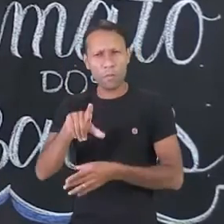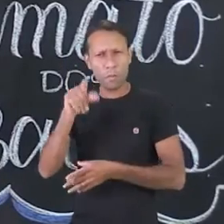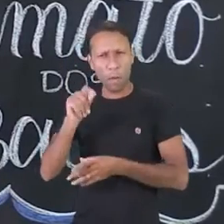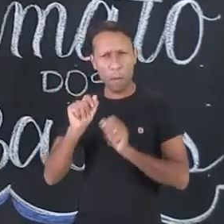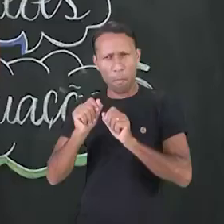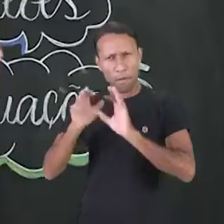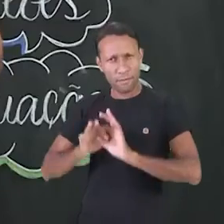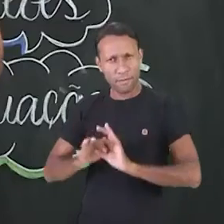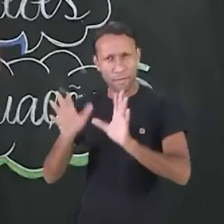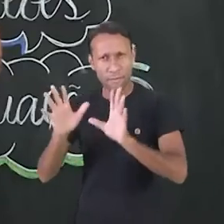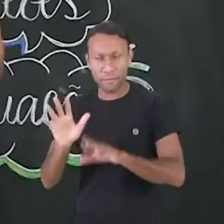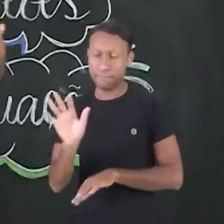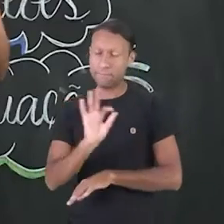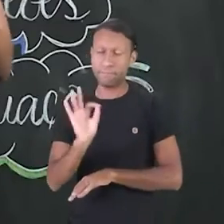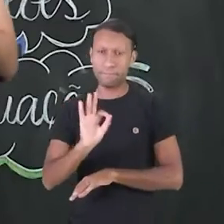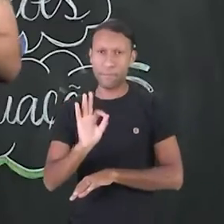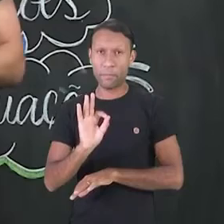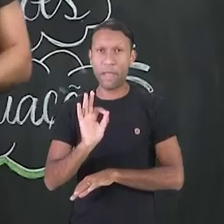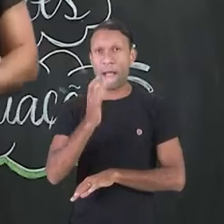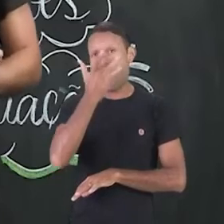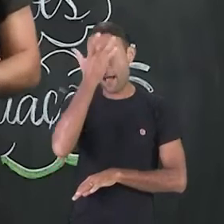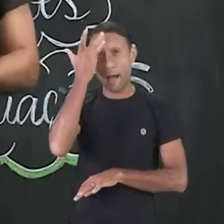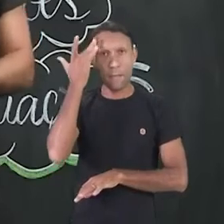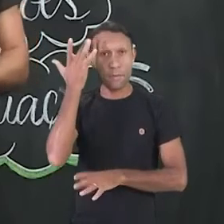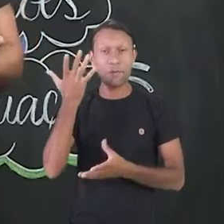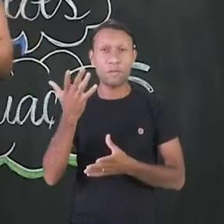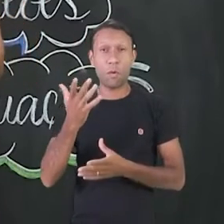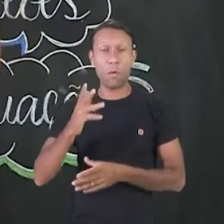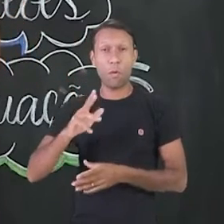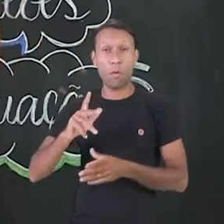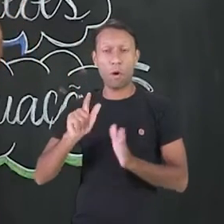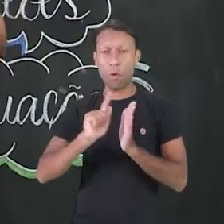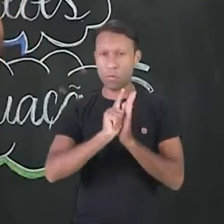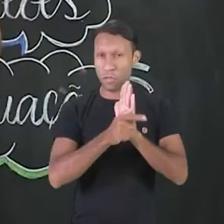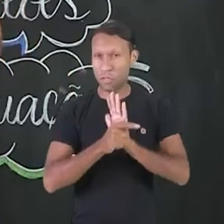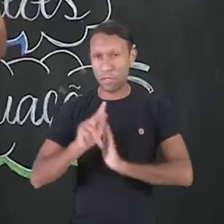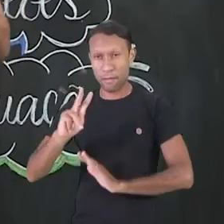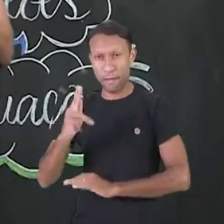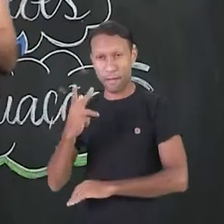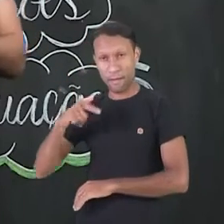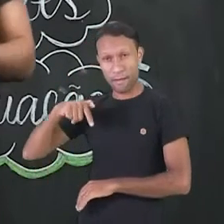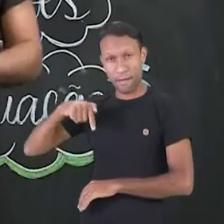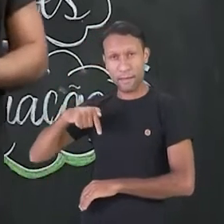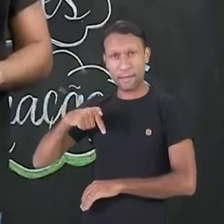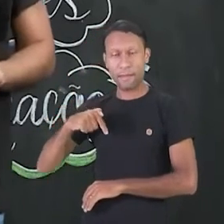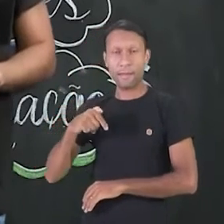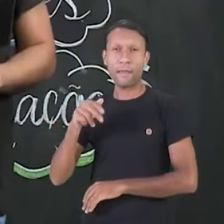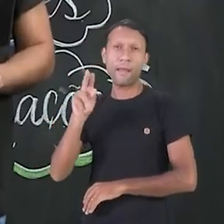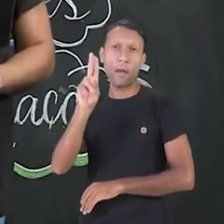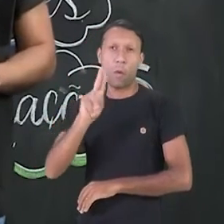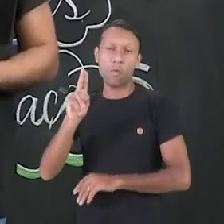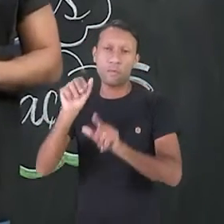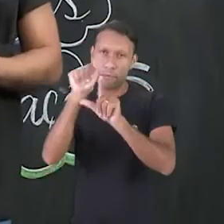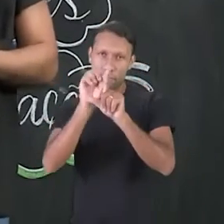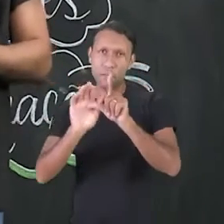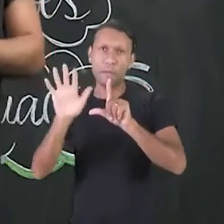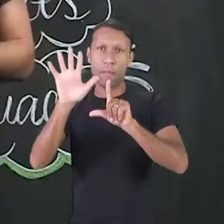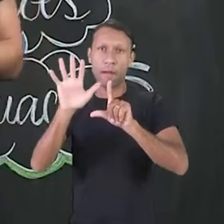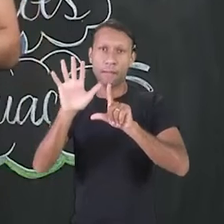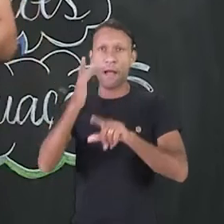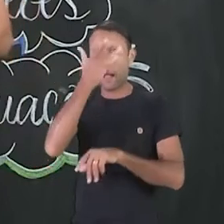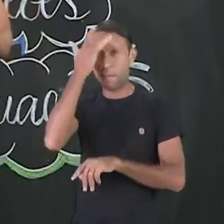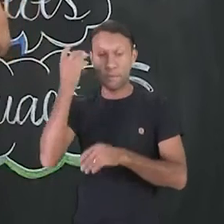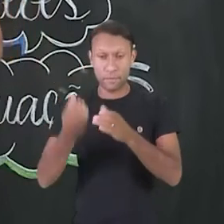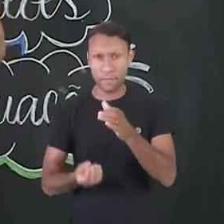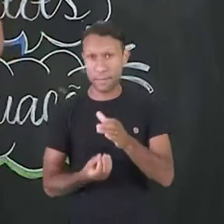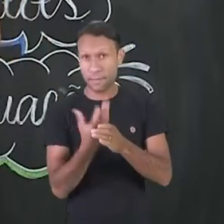dos planos, ele é aleatório? Não. Como o gênero HQ é um gênero que é construído por meio de imagens e não apenas de textos, o